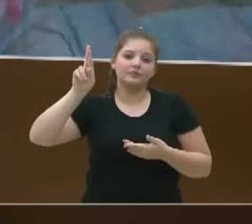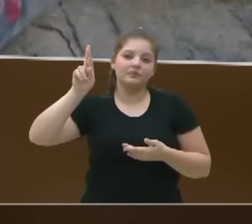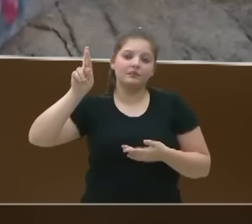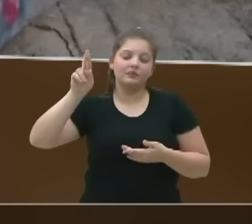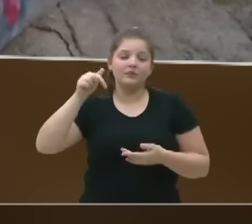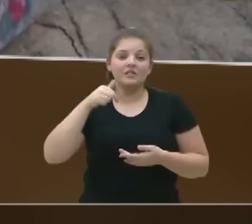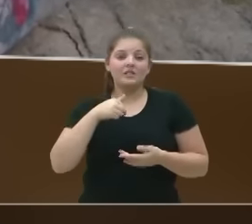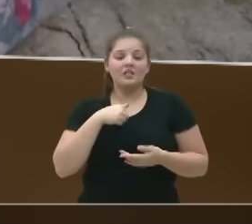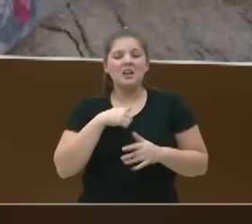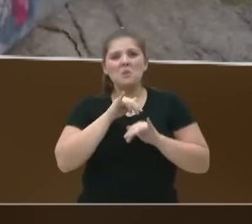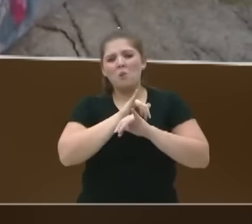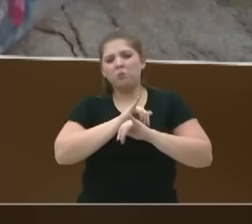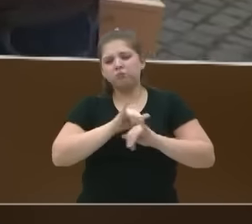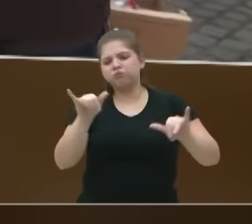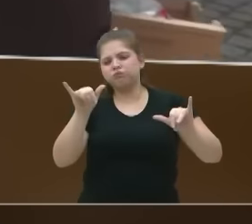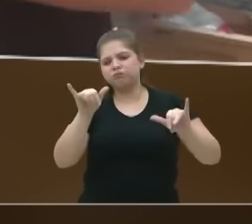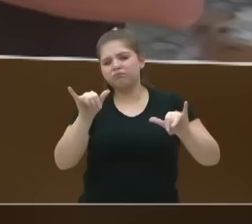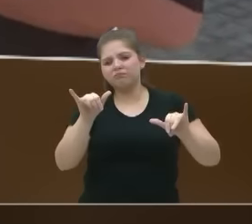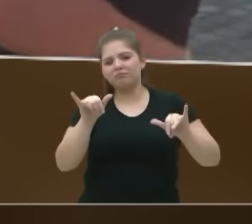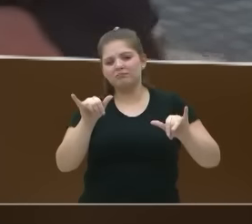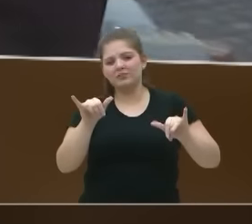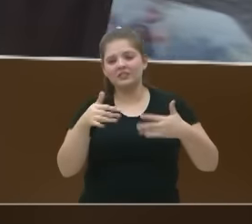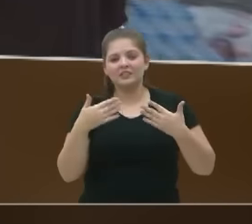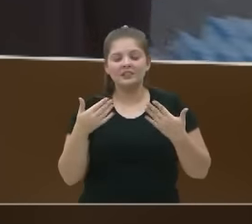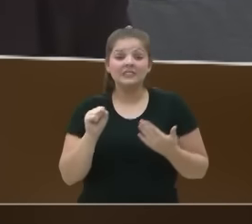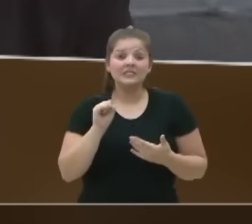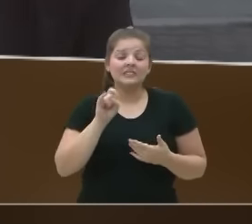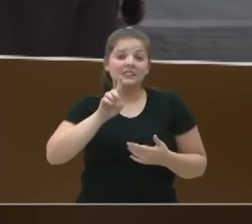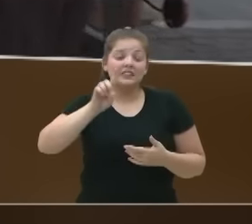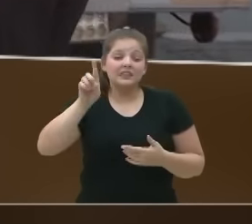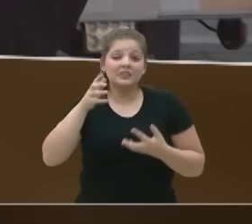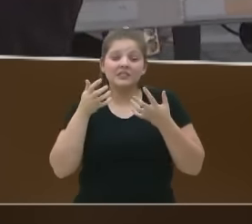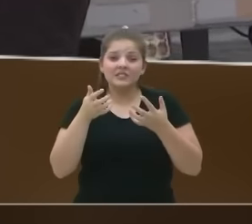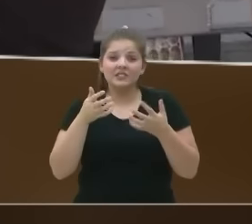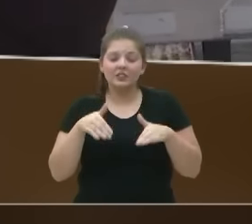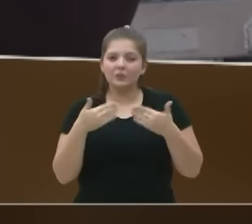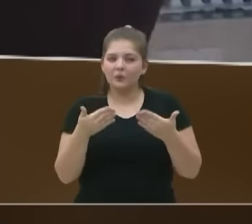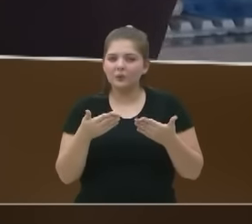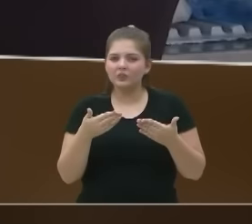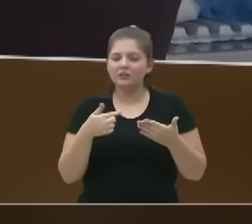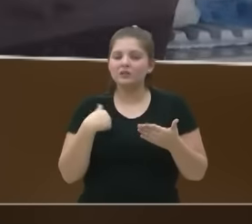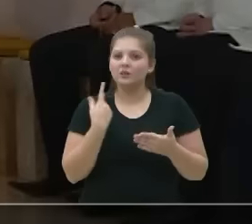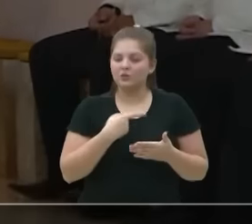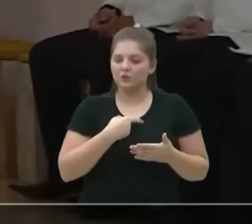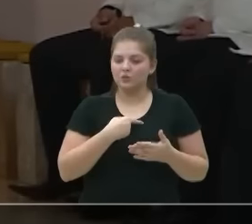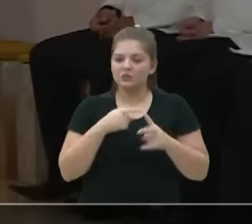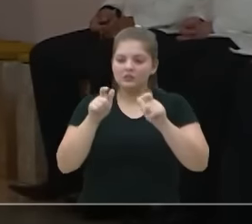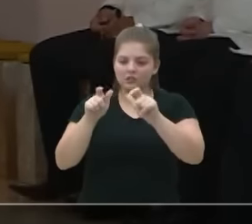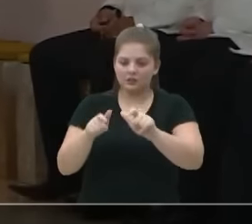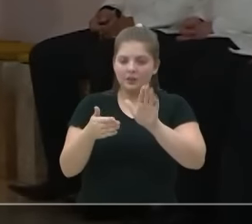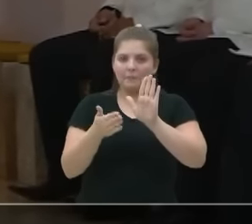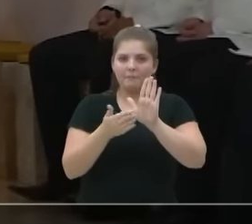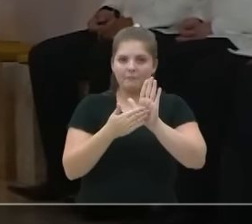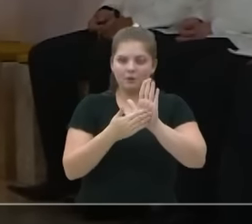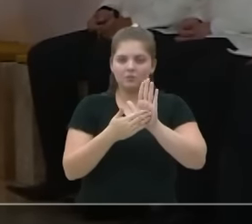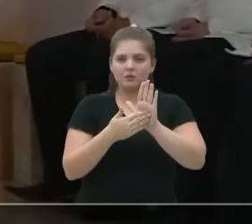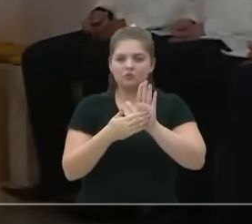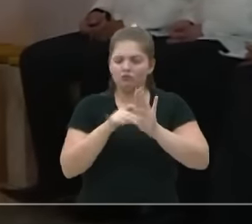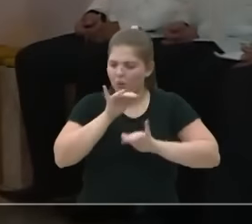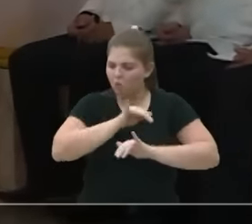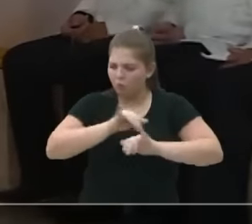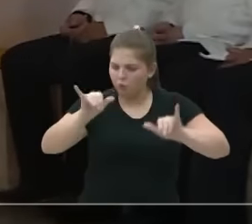Eu pregaria, se Deus quiser, quando tivermos a nossa terra prometida, a gente vai poder